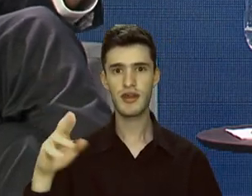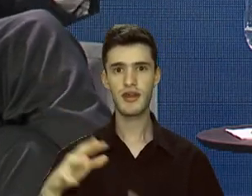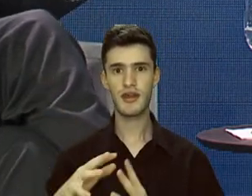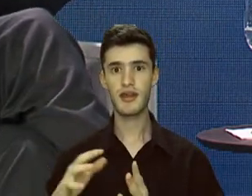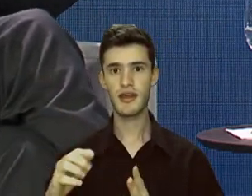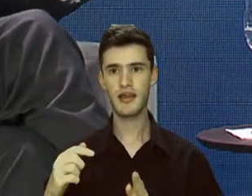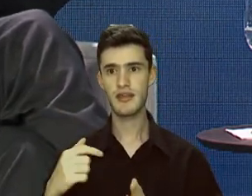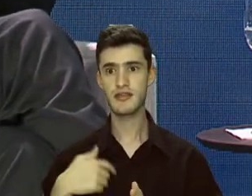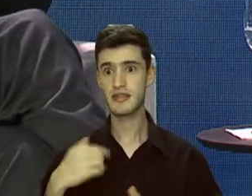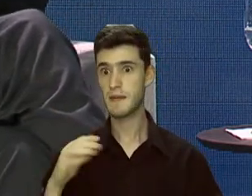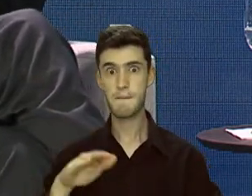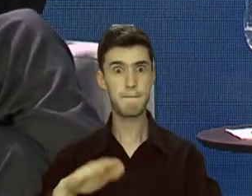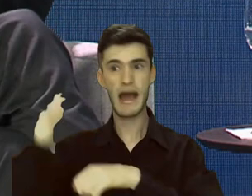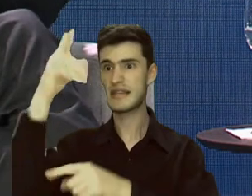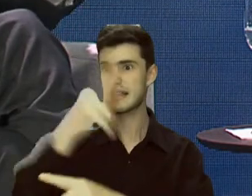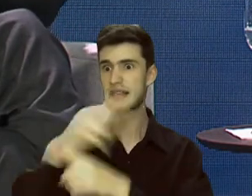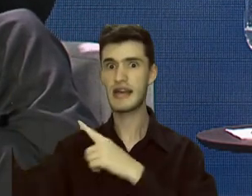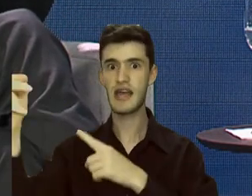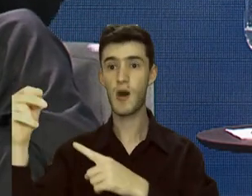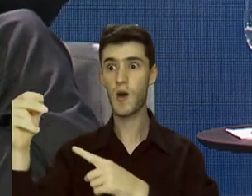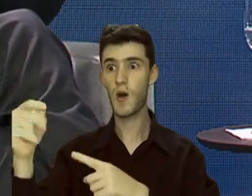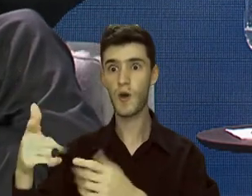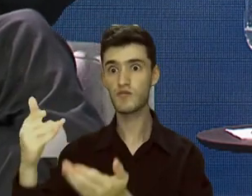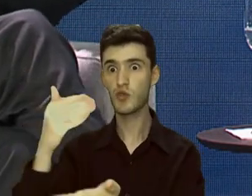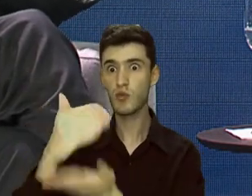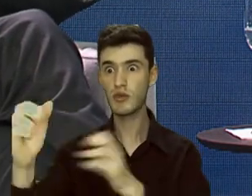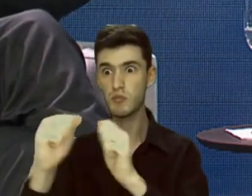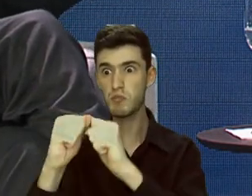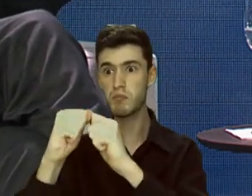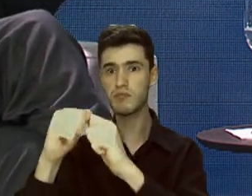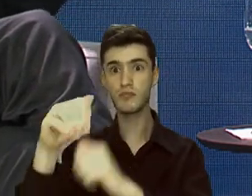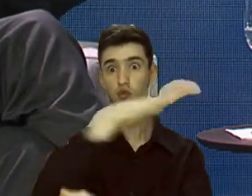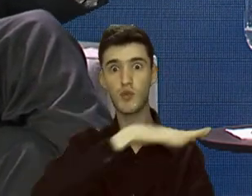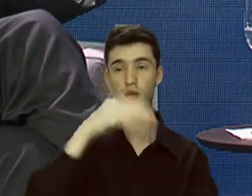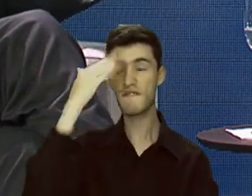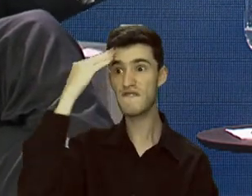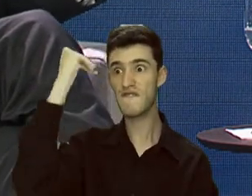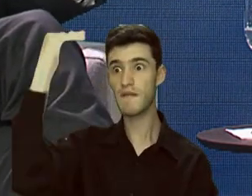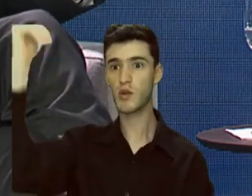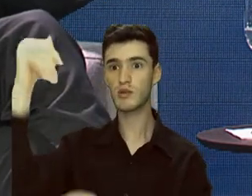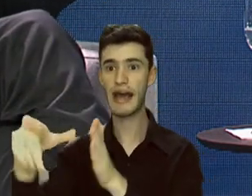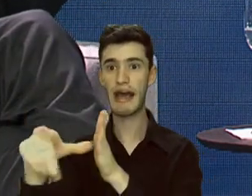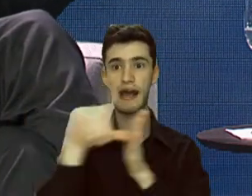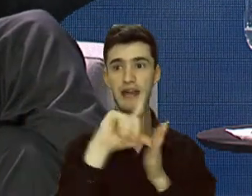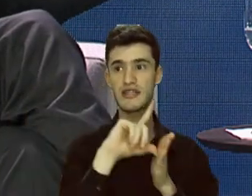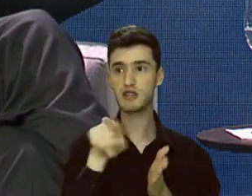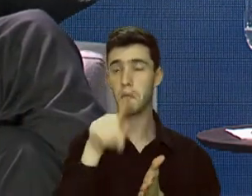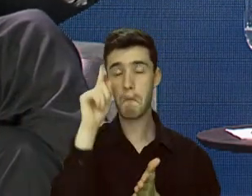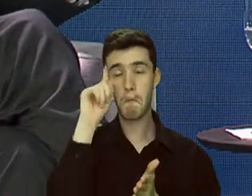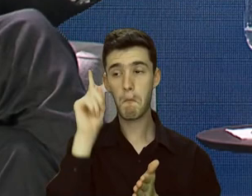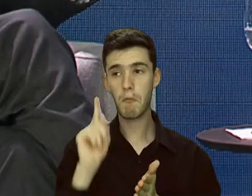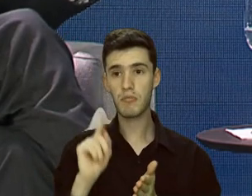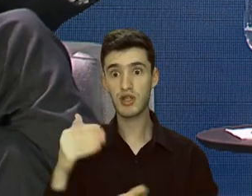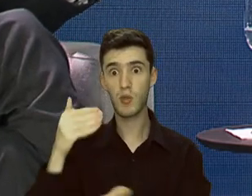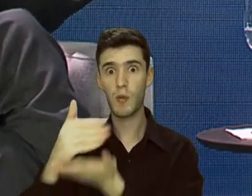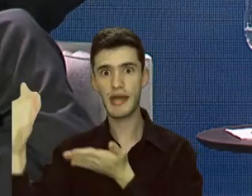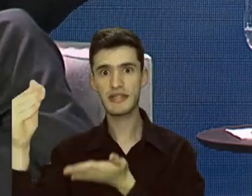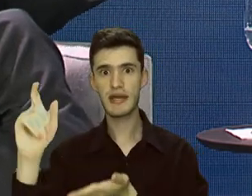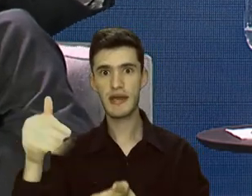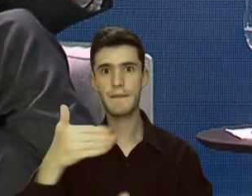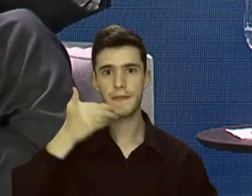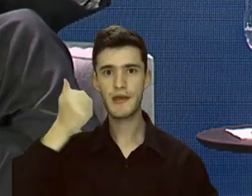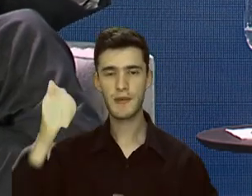e quando a gente olha os drivers para o mercado de carbono em termos o que tá acontecendo lá fora do potencial brasileiro